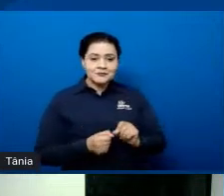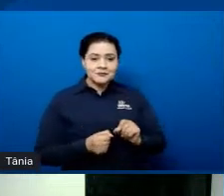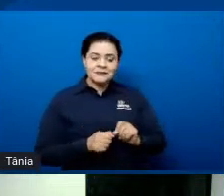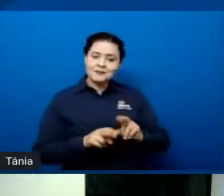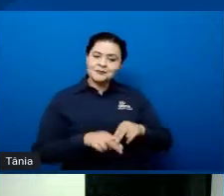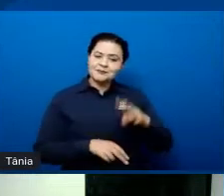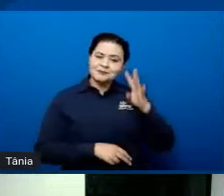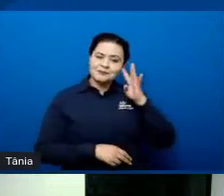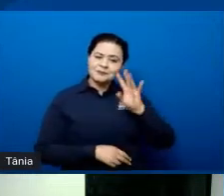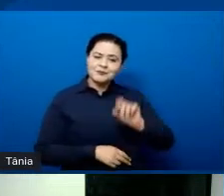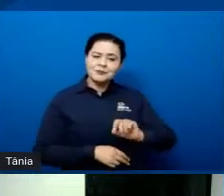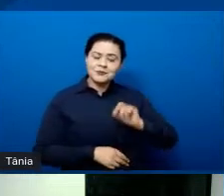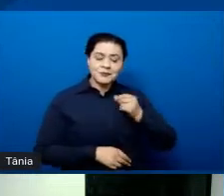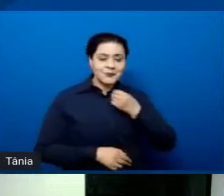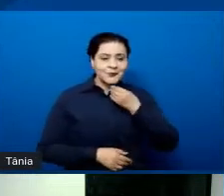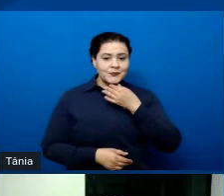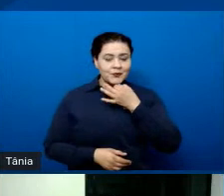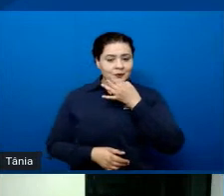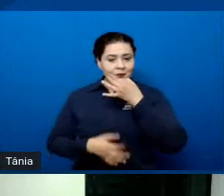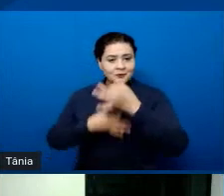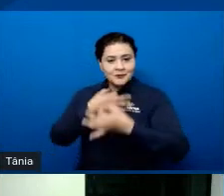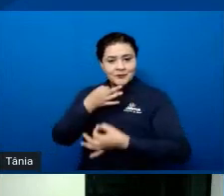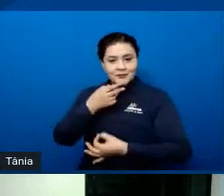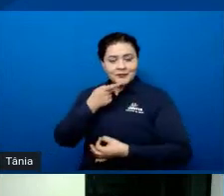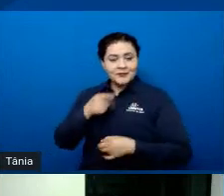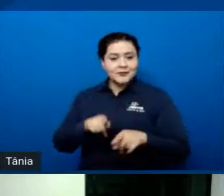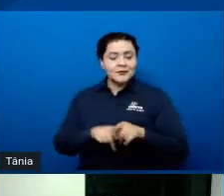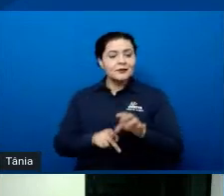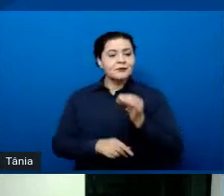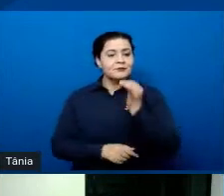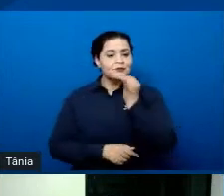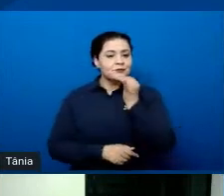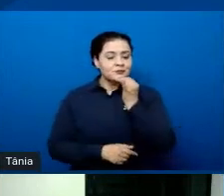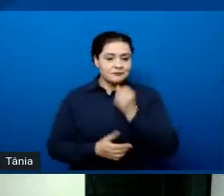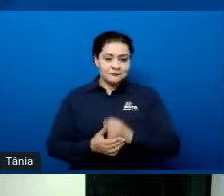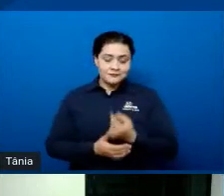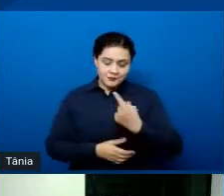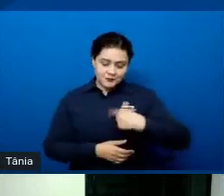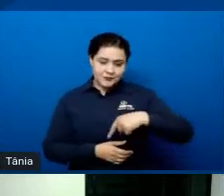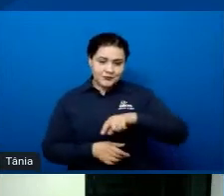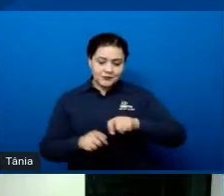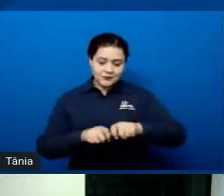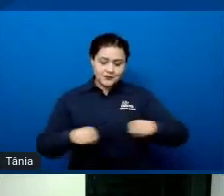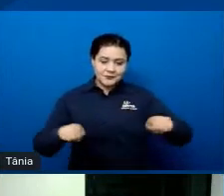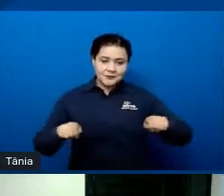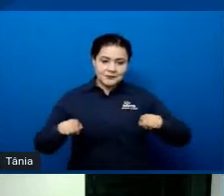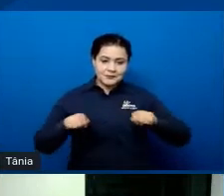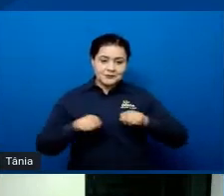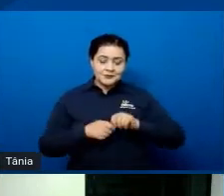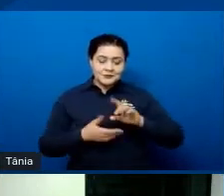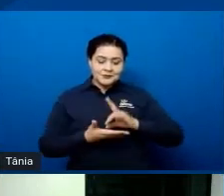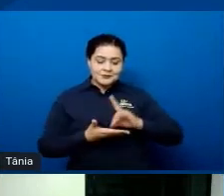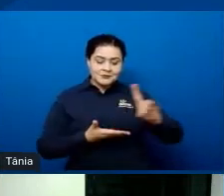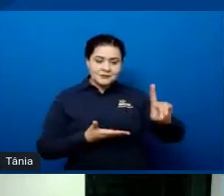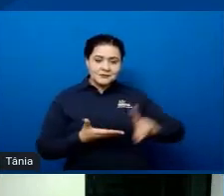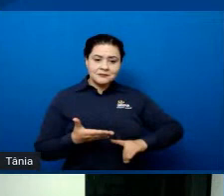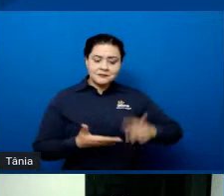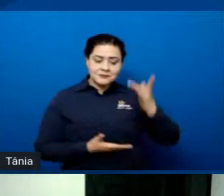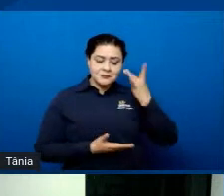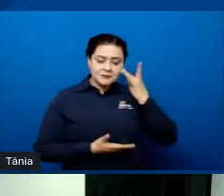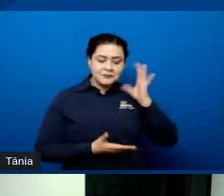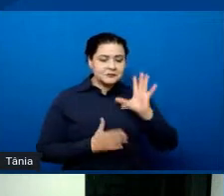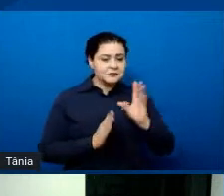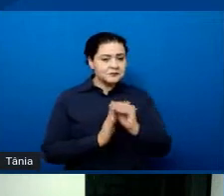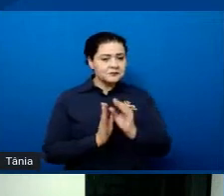legal, assim, a gente comentar que, por exemplo, nós da área de design, né, a gente não sabe os conteúdos, eu não